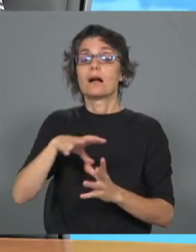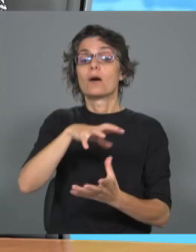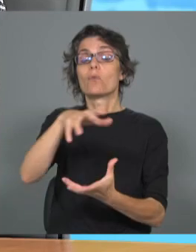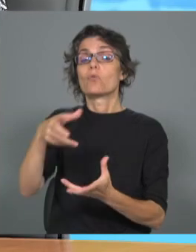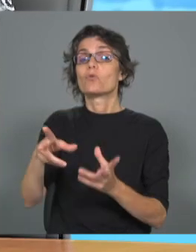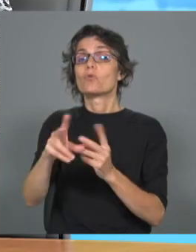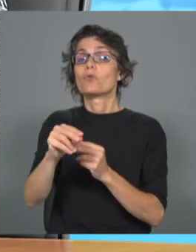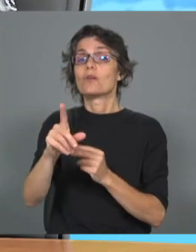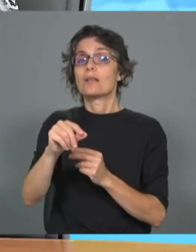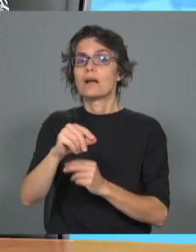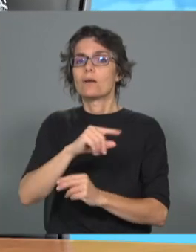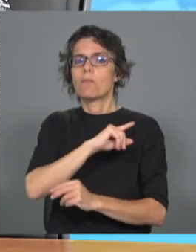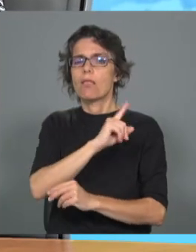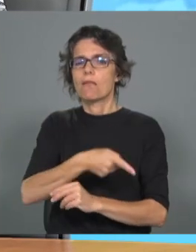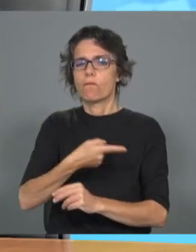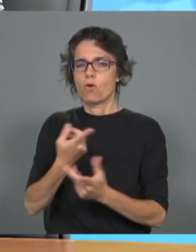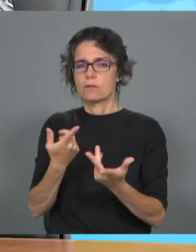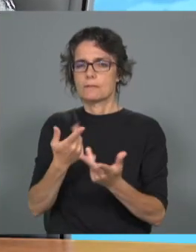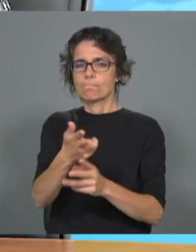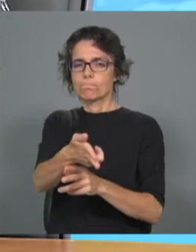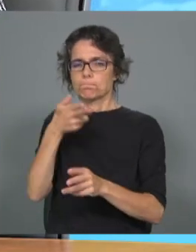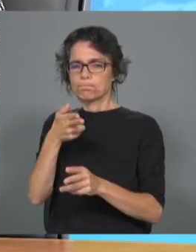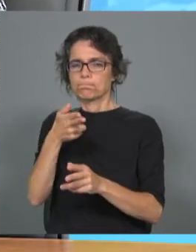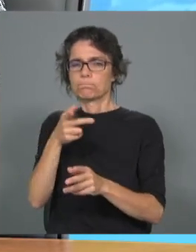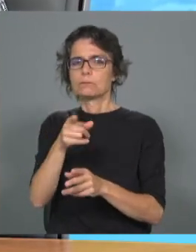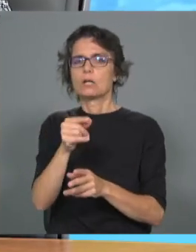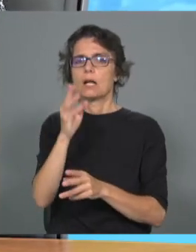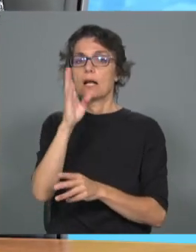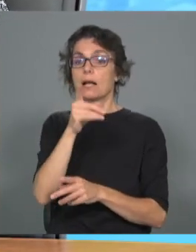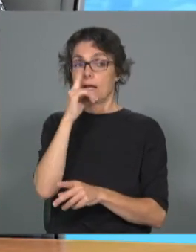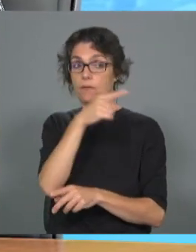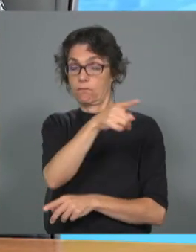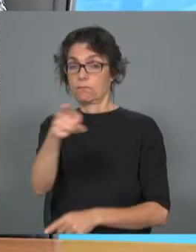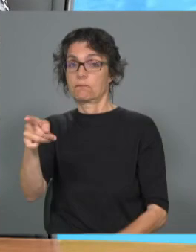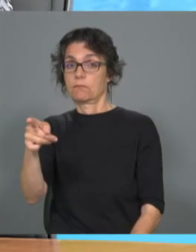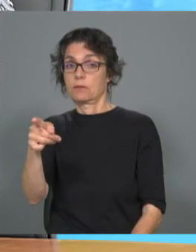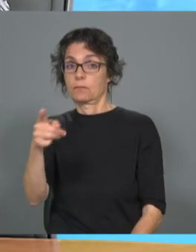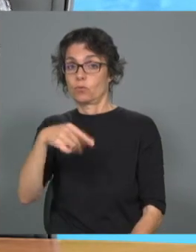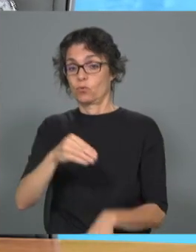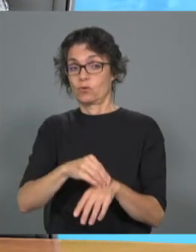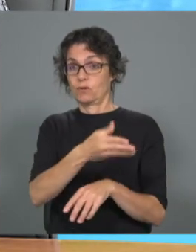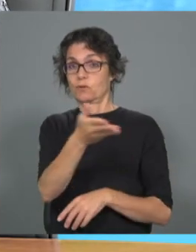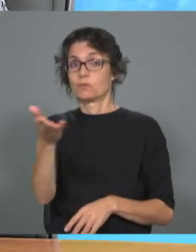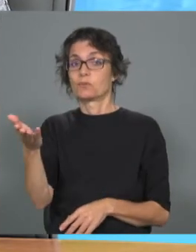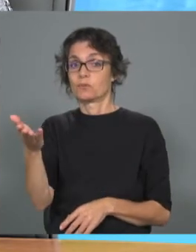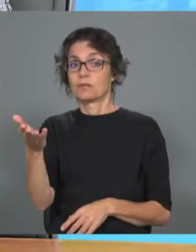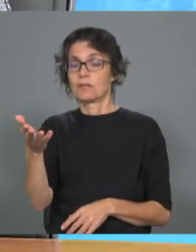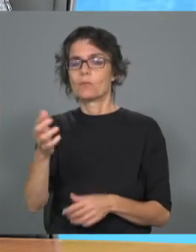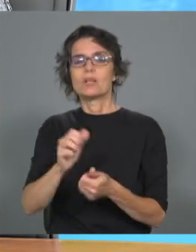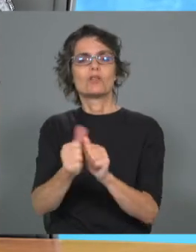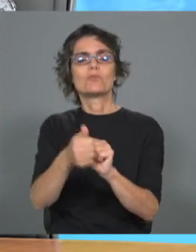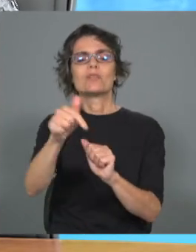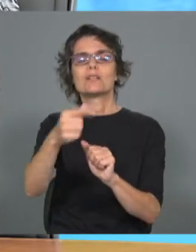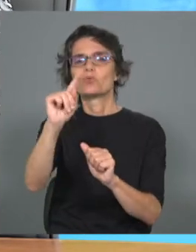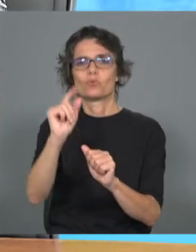com base na força, nas armas, e nós somos testemunhas do mal que isto faz. E, portanto, não é este tipo de transformação que nós